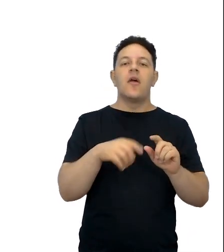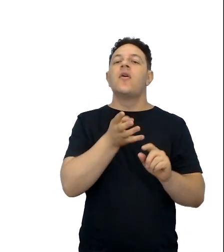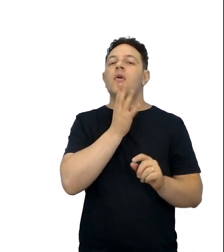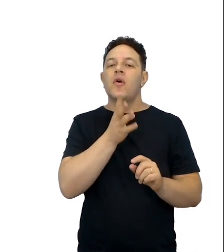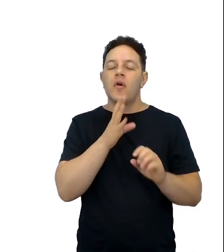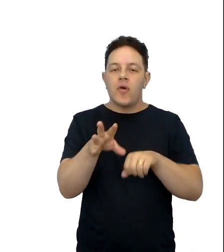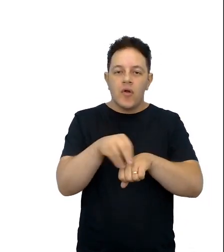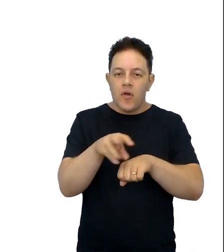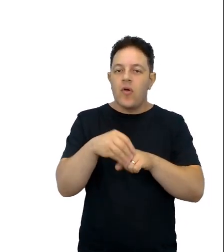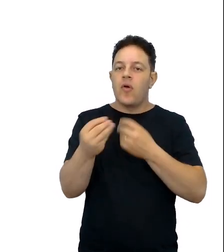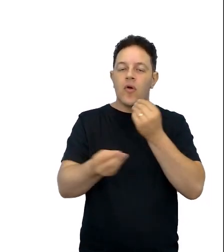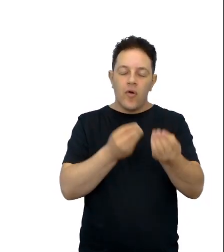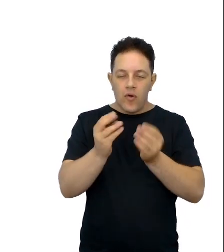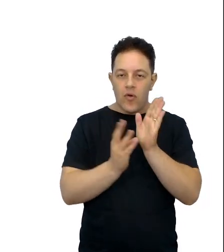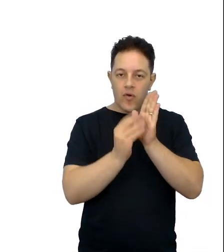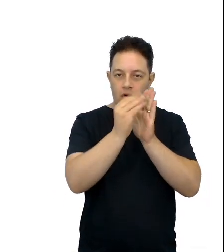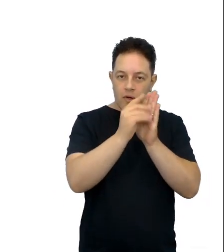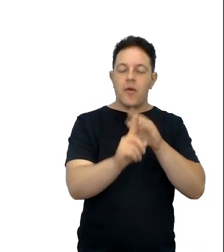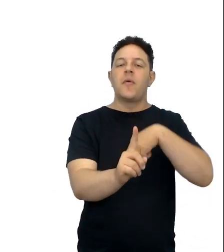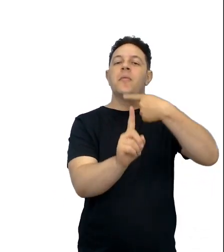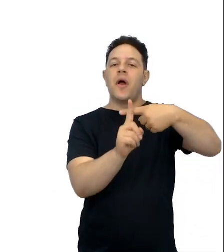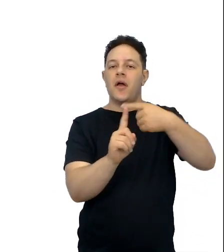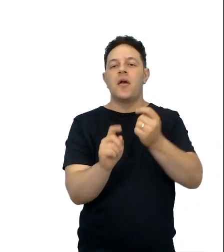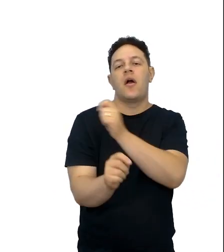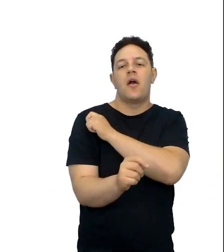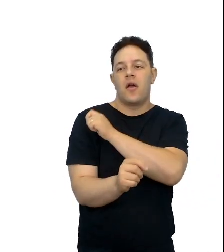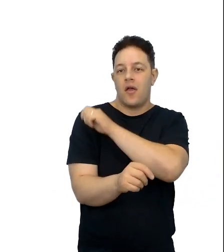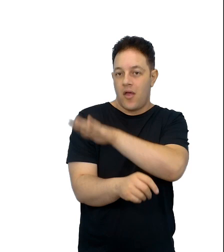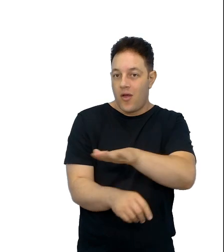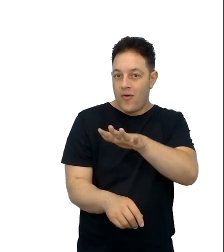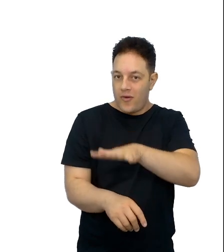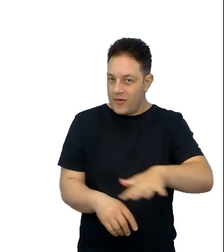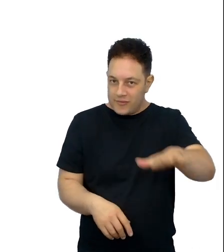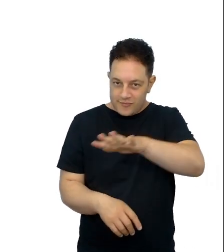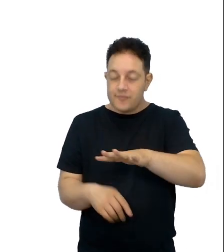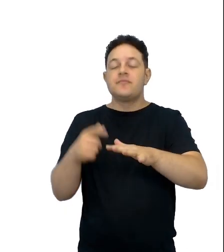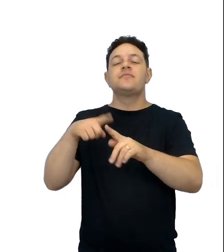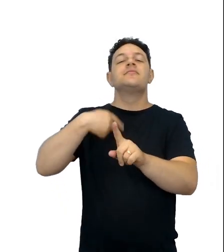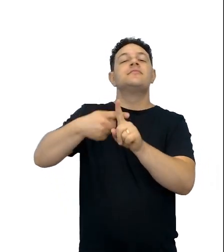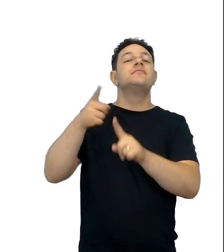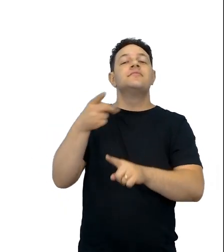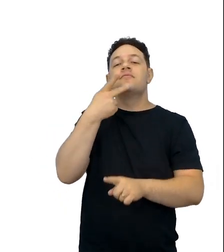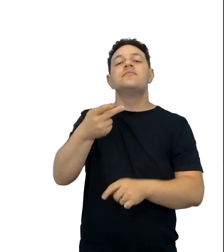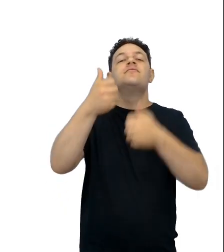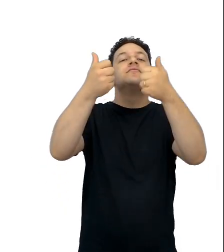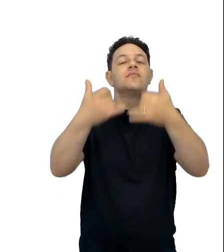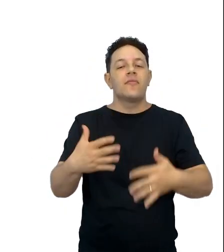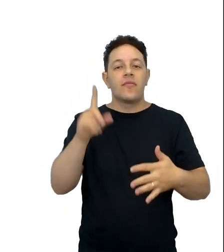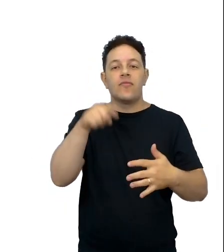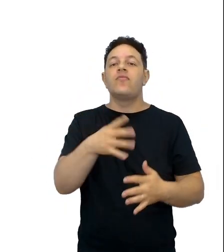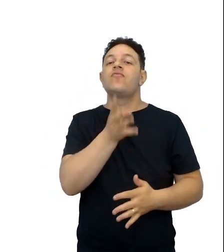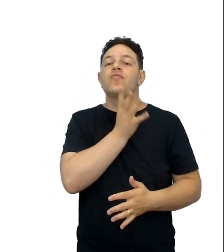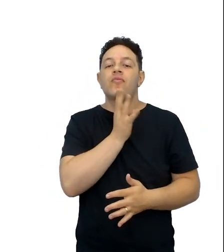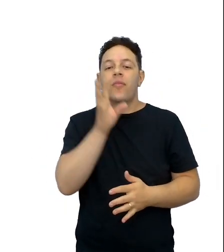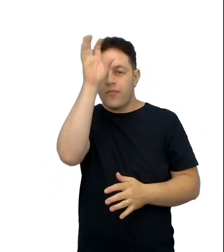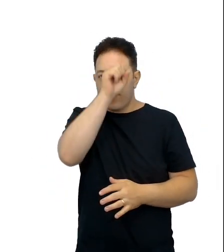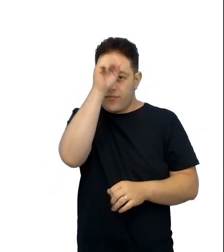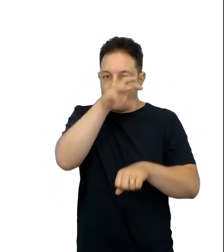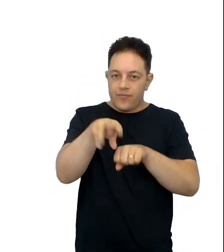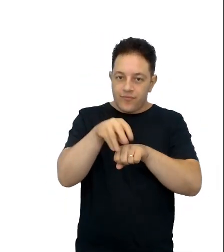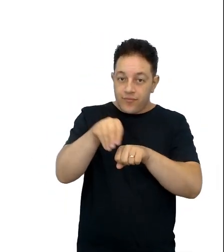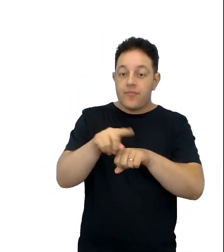do conteúdo e estudantes, tá? Ela fala do conhecimento do conteúdo e